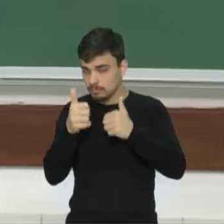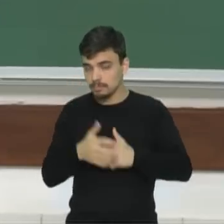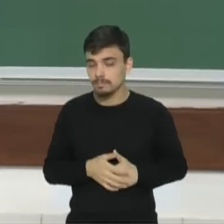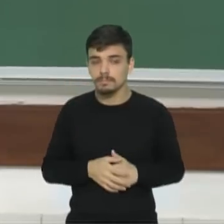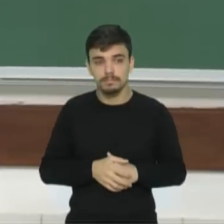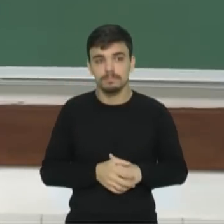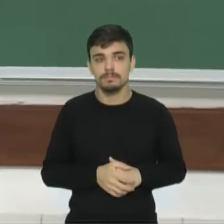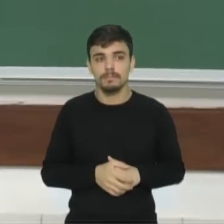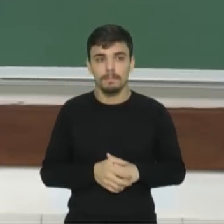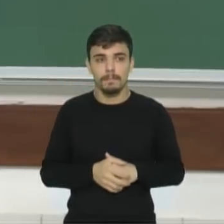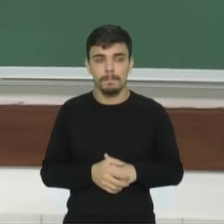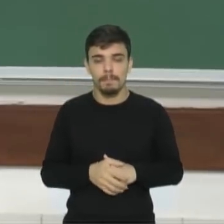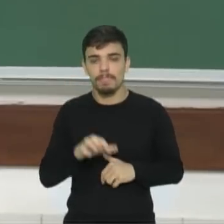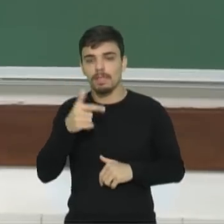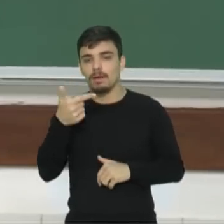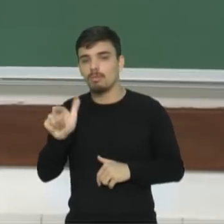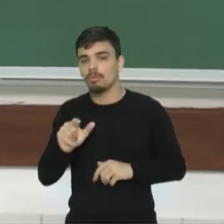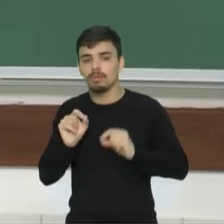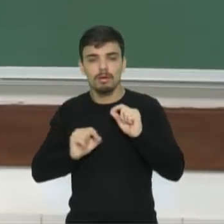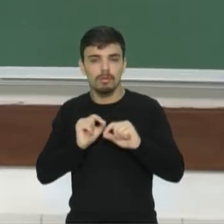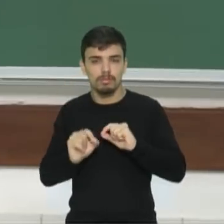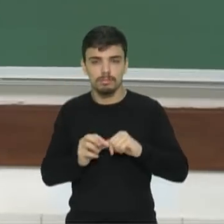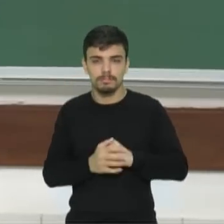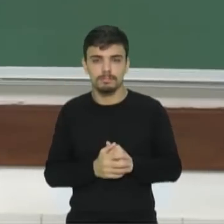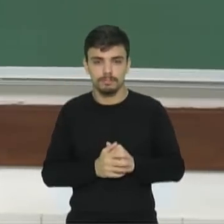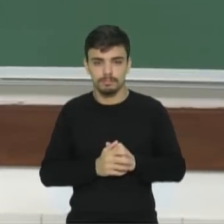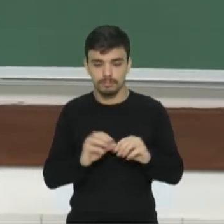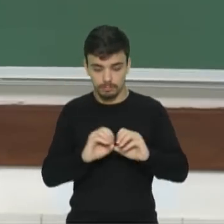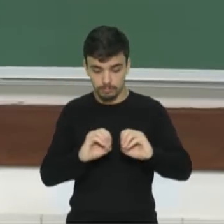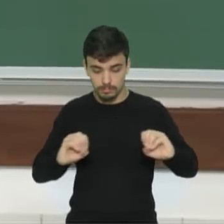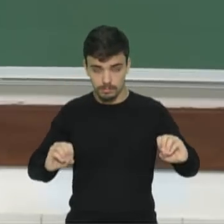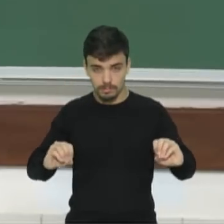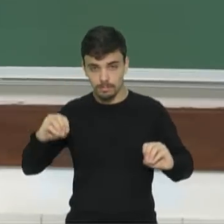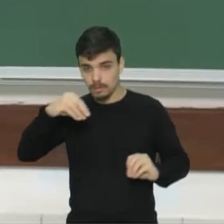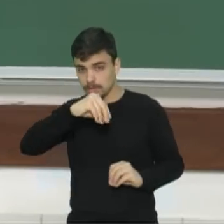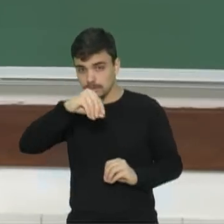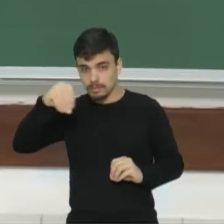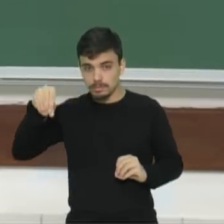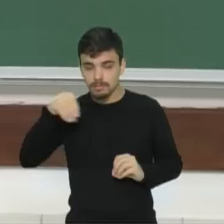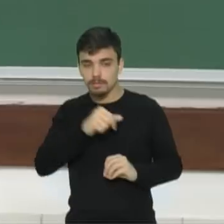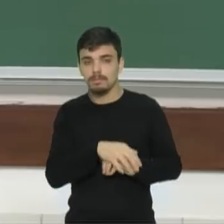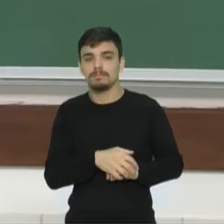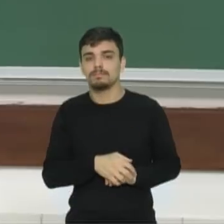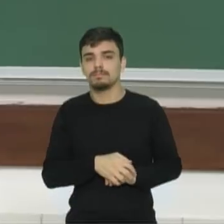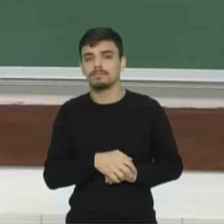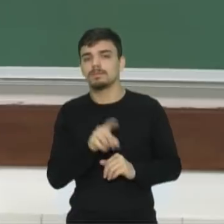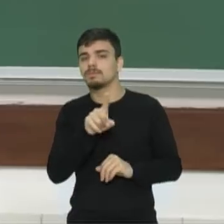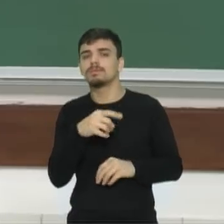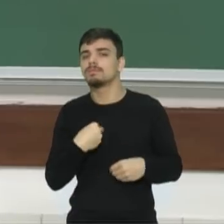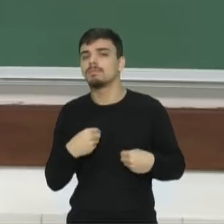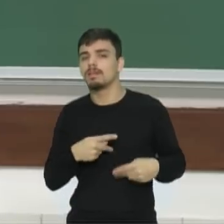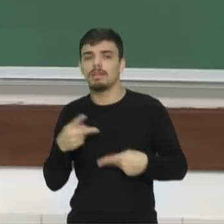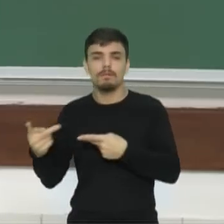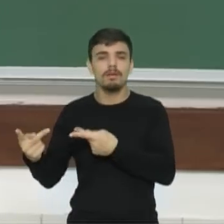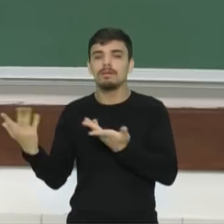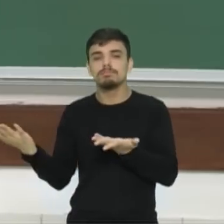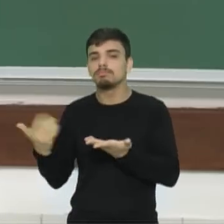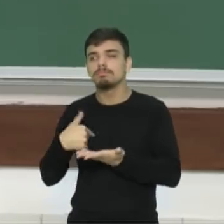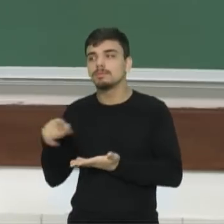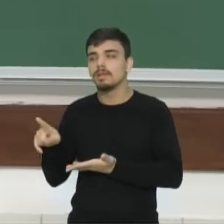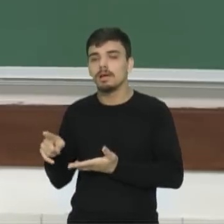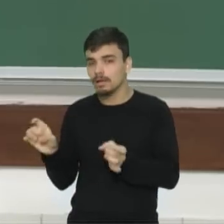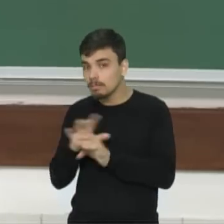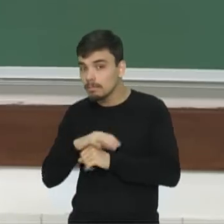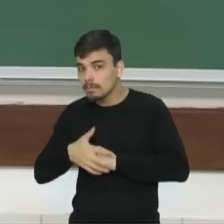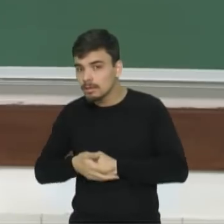Continuando. Próximo fenômeno, o deserto de sal. Por falar nisso, quando vocês vão me levar a visitar o deserto de sal? Quando acabar